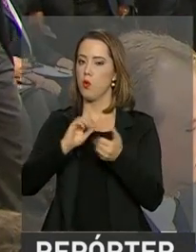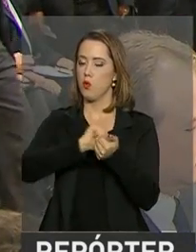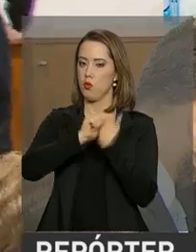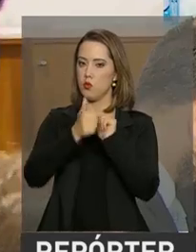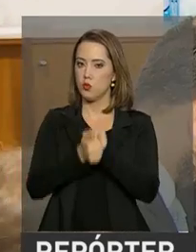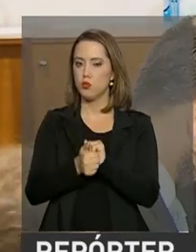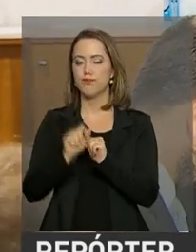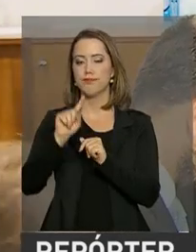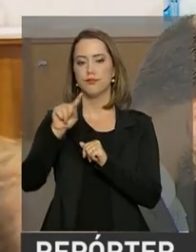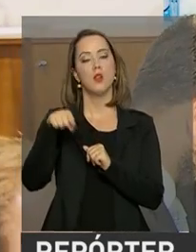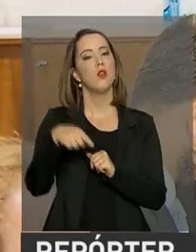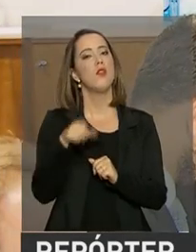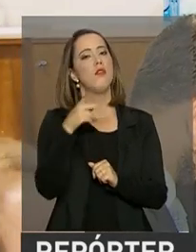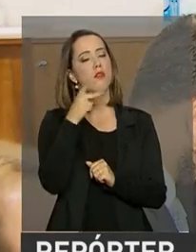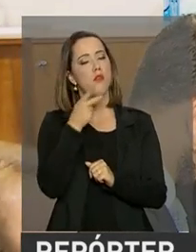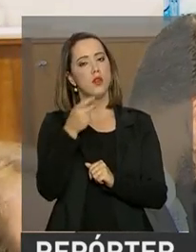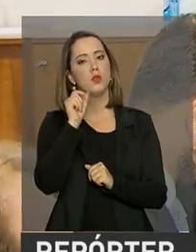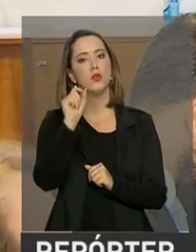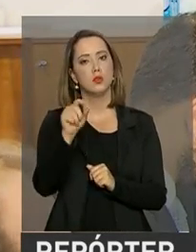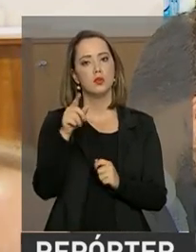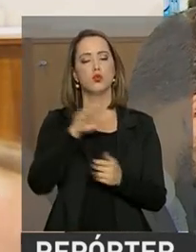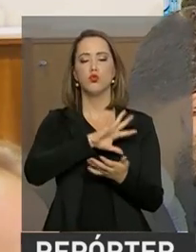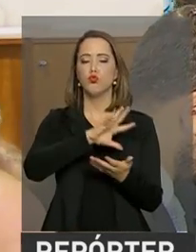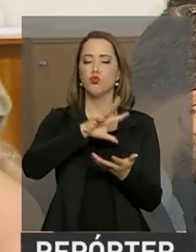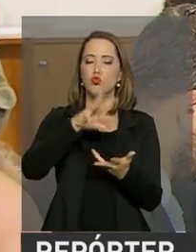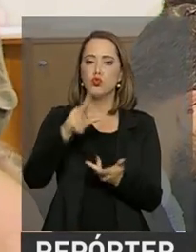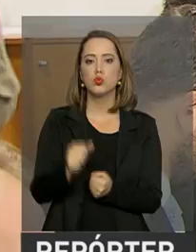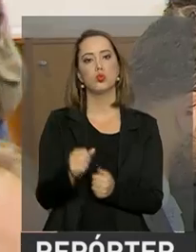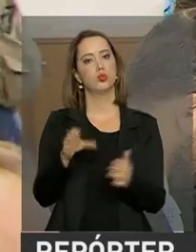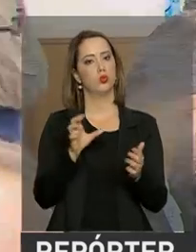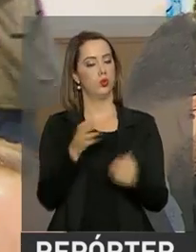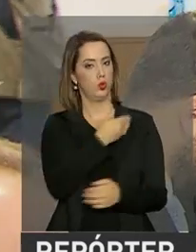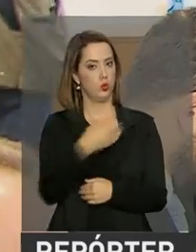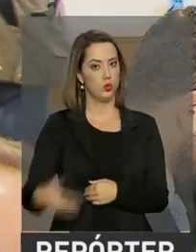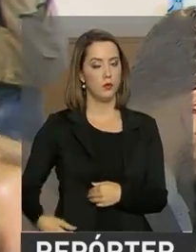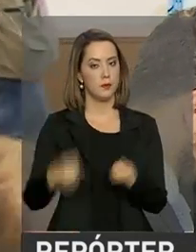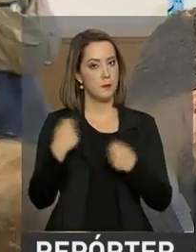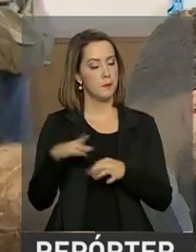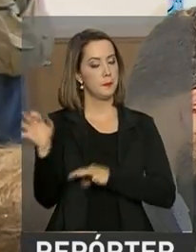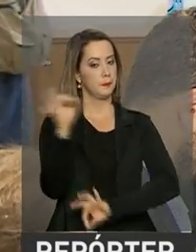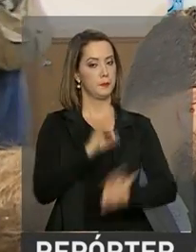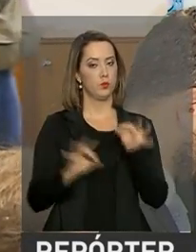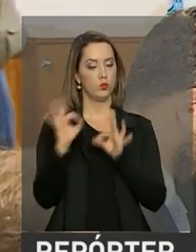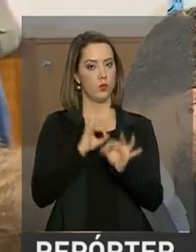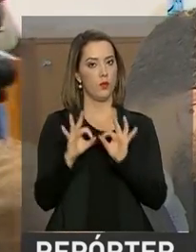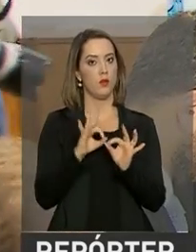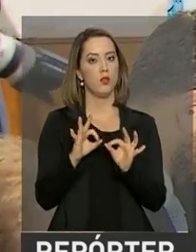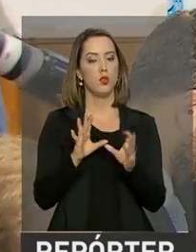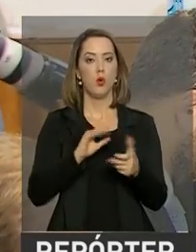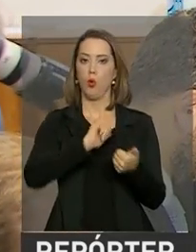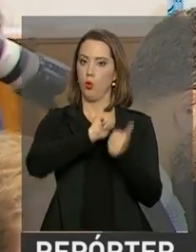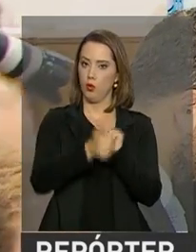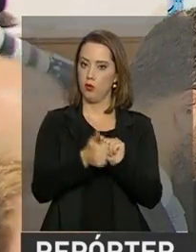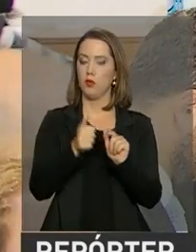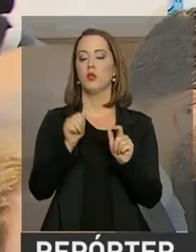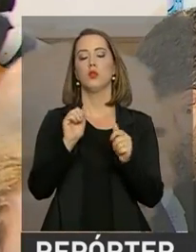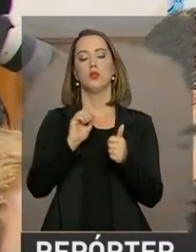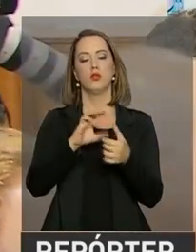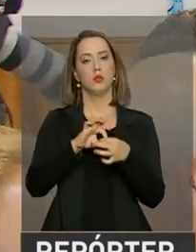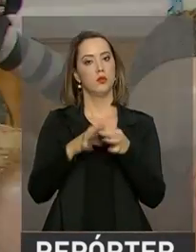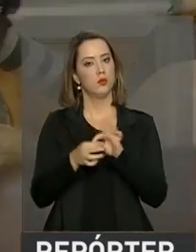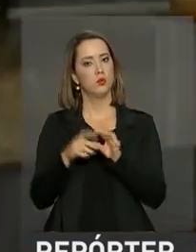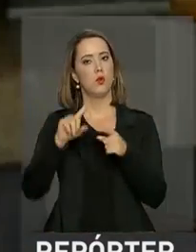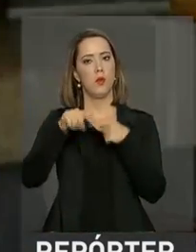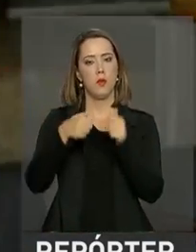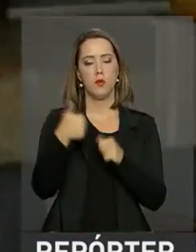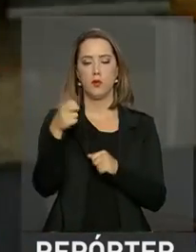Dias temer disse aos ministros que todos os setores do governo devem estar organizados durante os jogos ele falou ainda que vai se encontrar